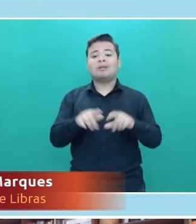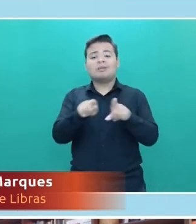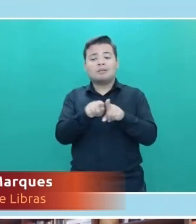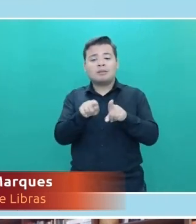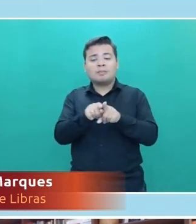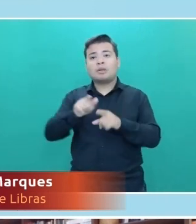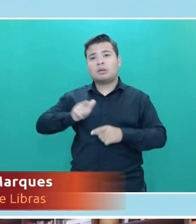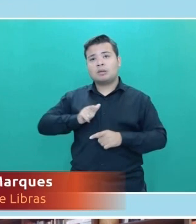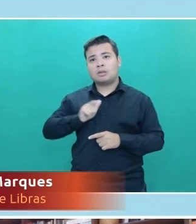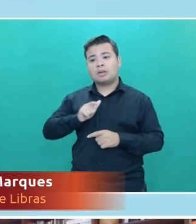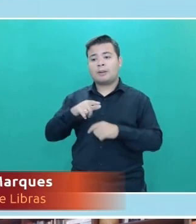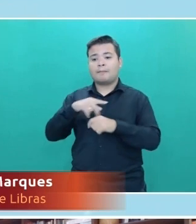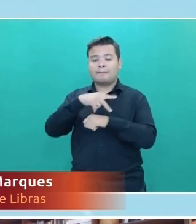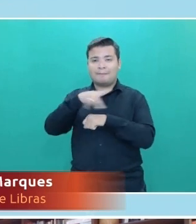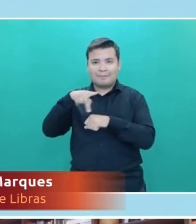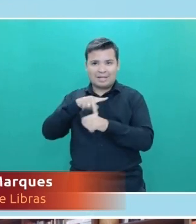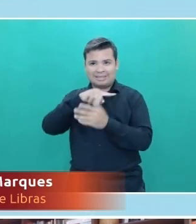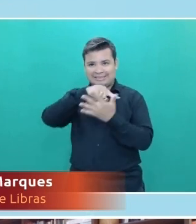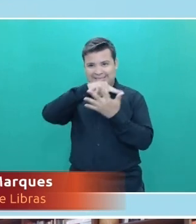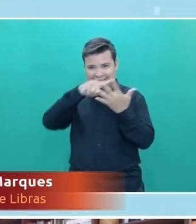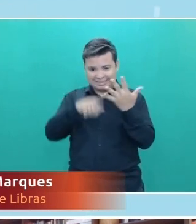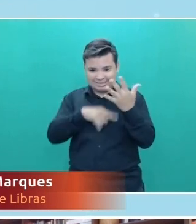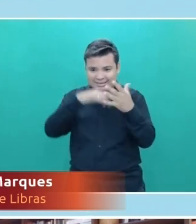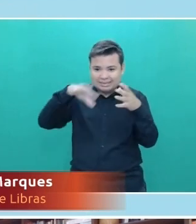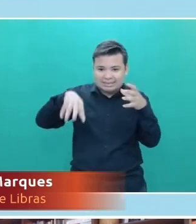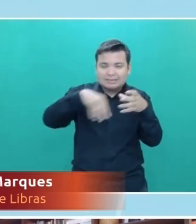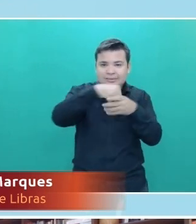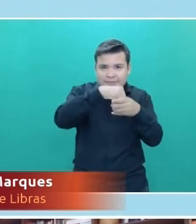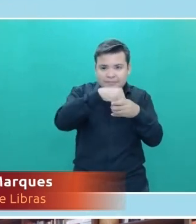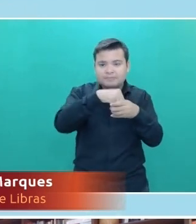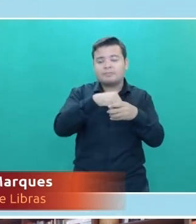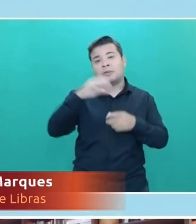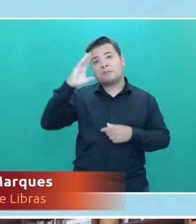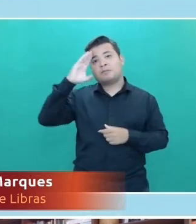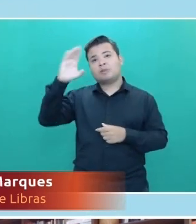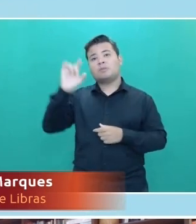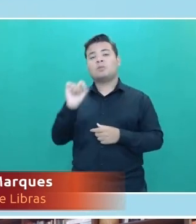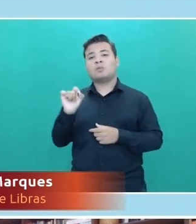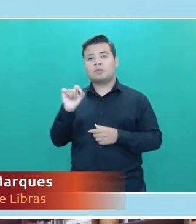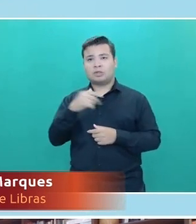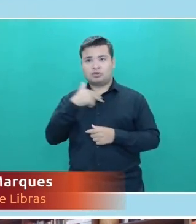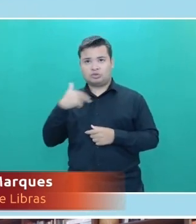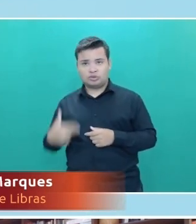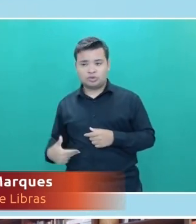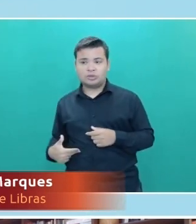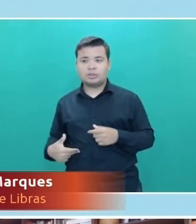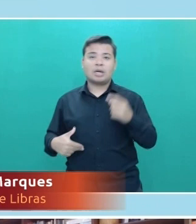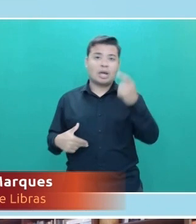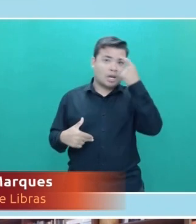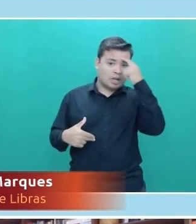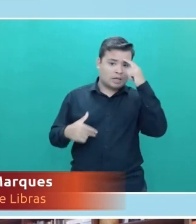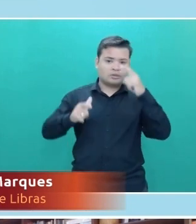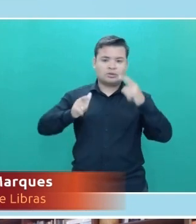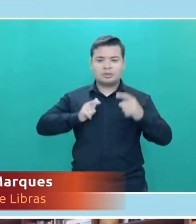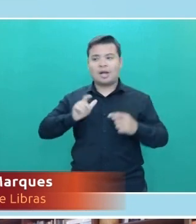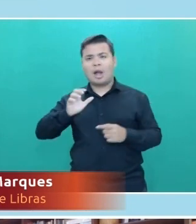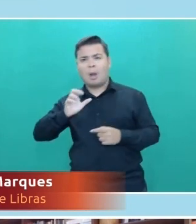interesses desses 5 países membros, com especial destaque para China e Índia, que têm relações de amor e ódio,